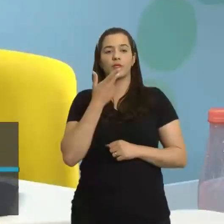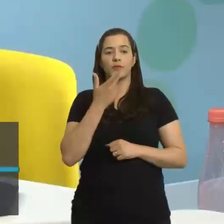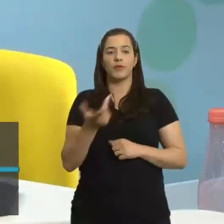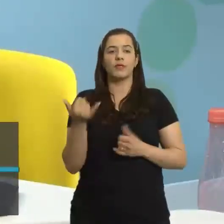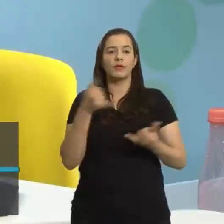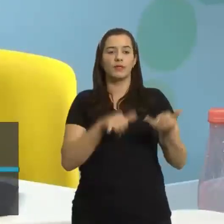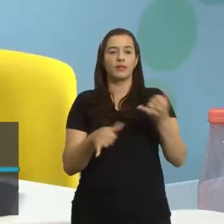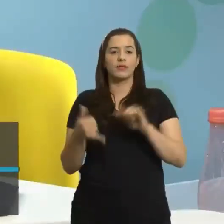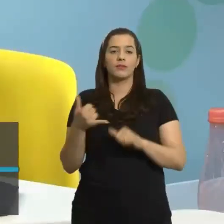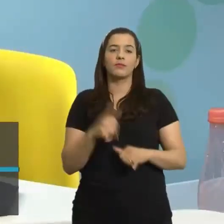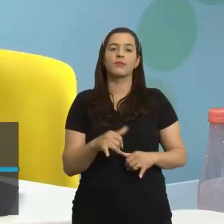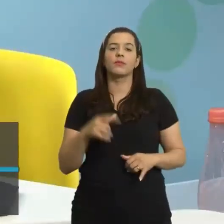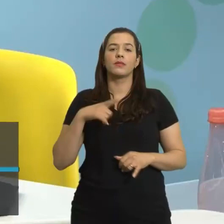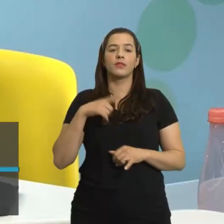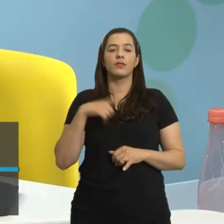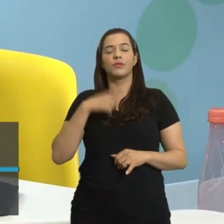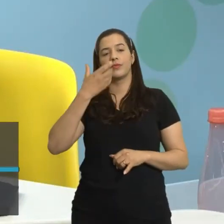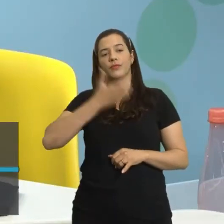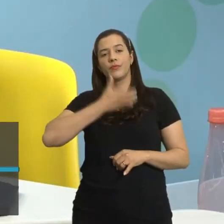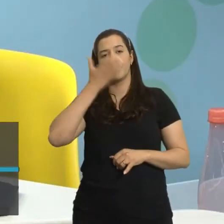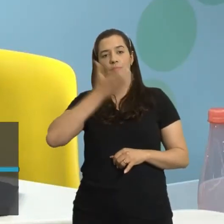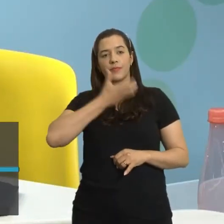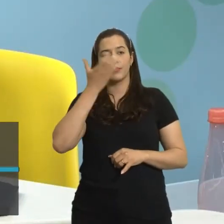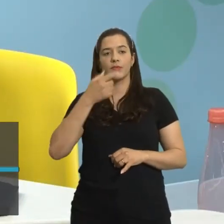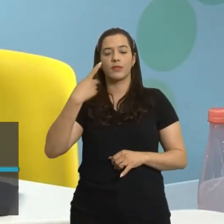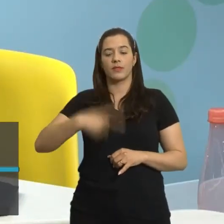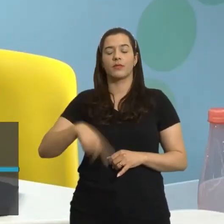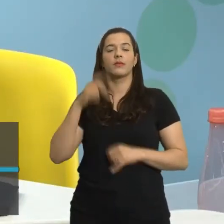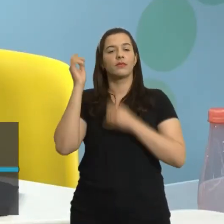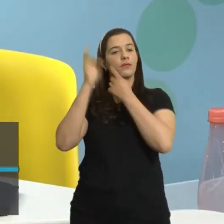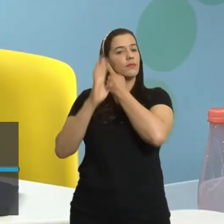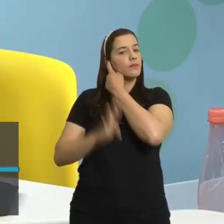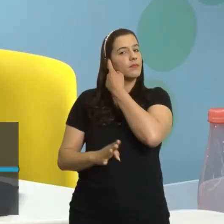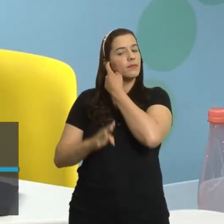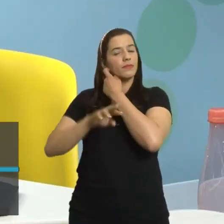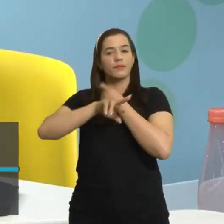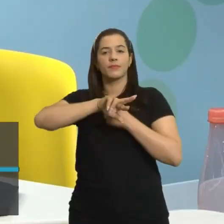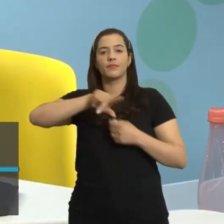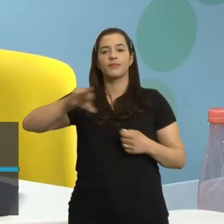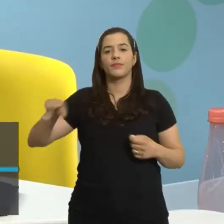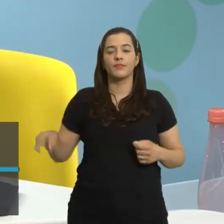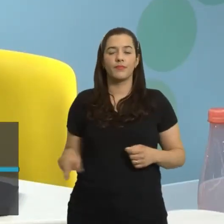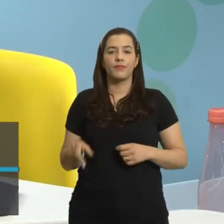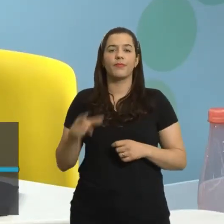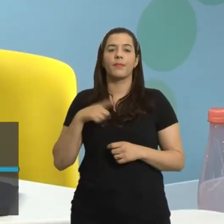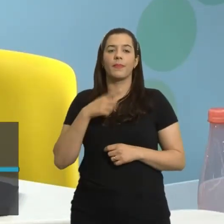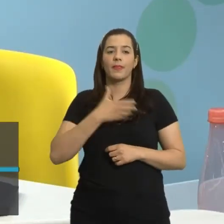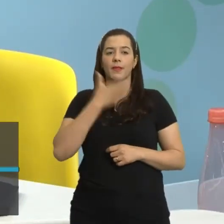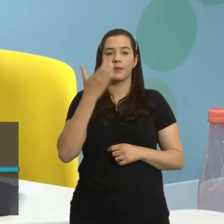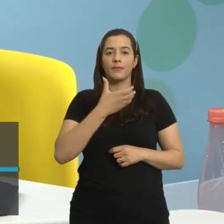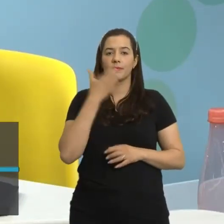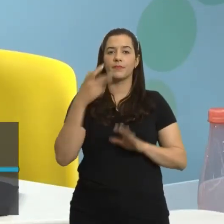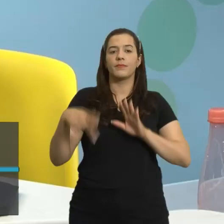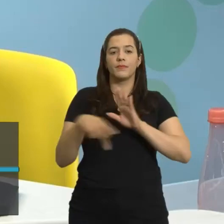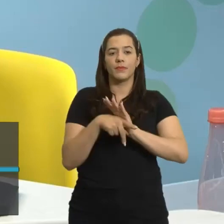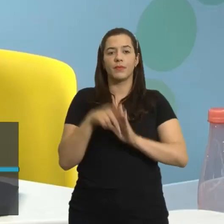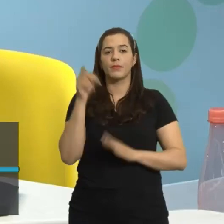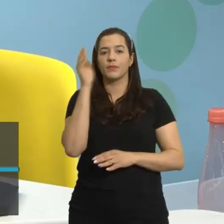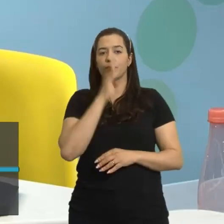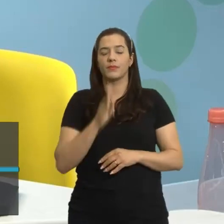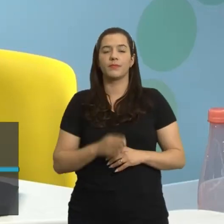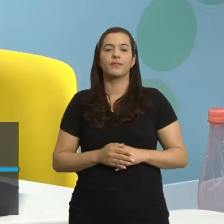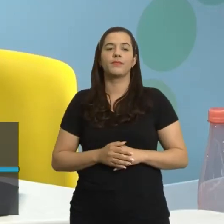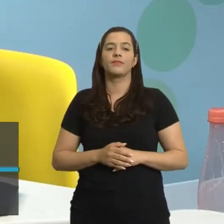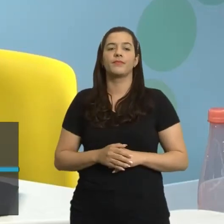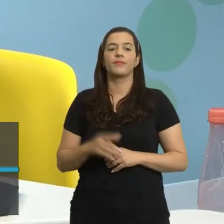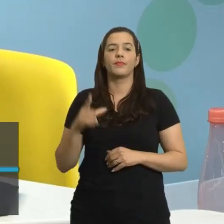né, a gente tem aqui no Brasil uma riqueza imensa de frutas nativas. Para isso, nós temos